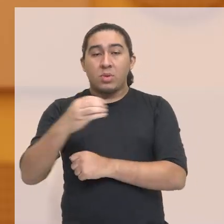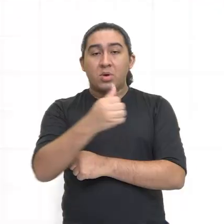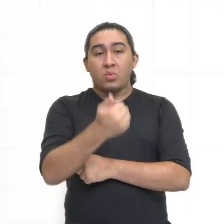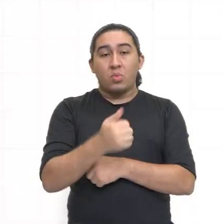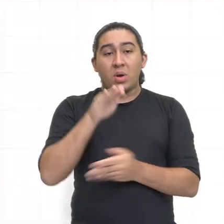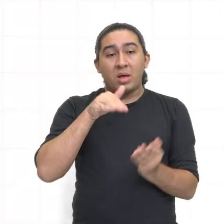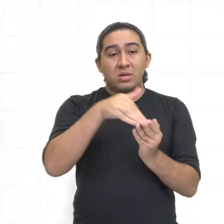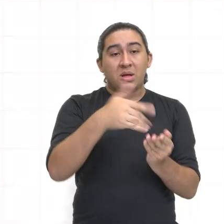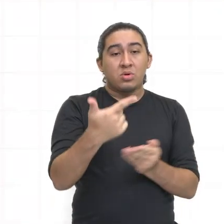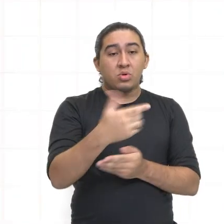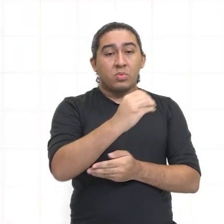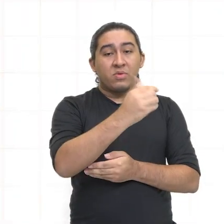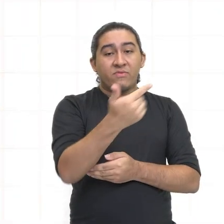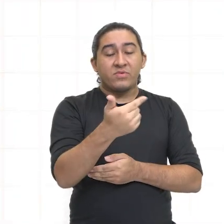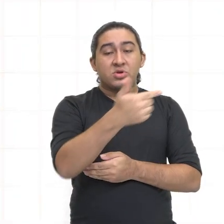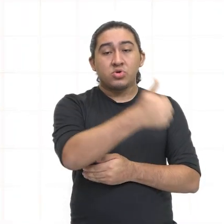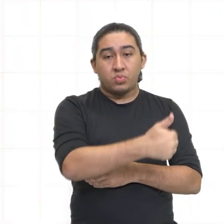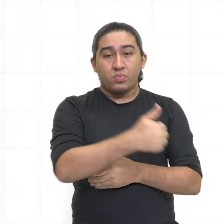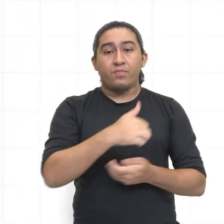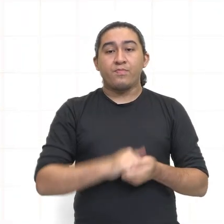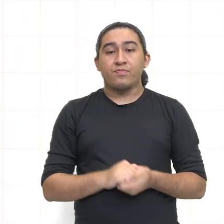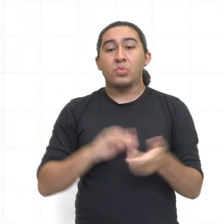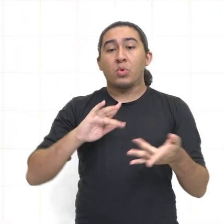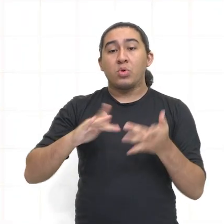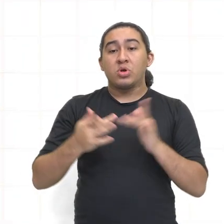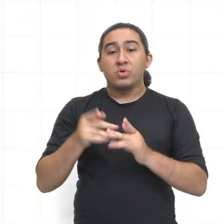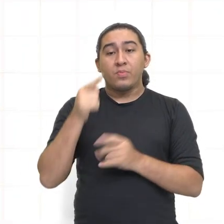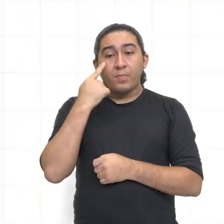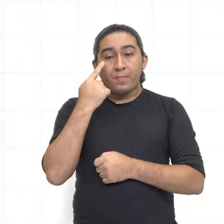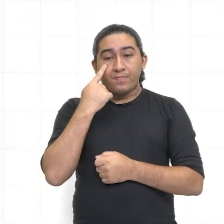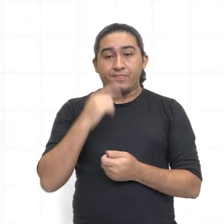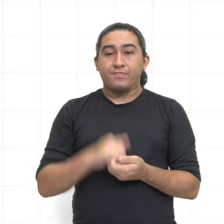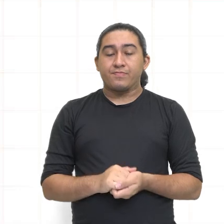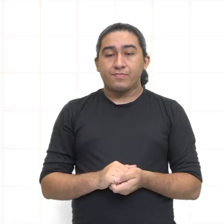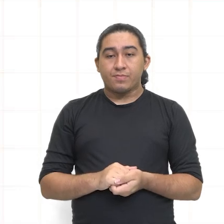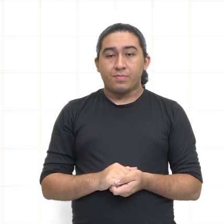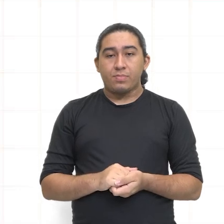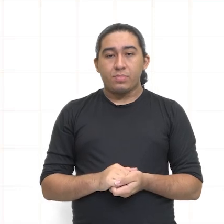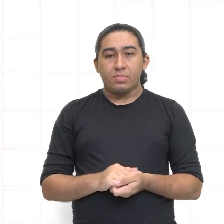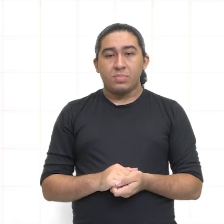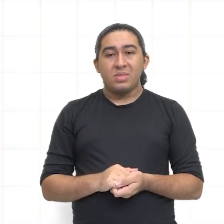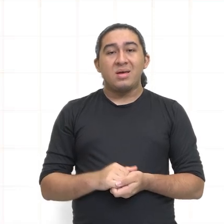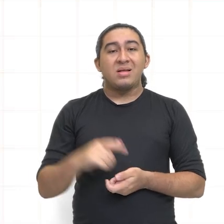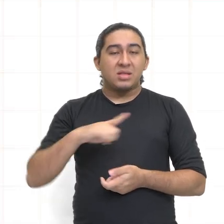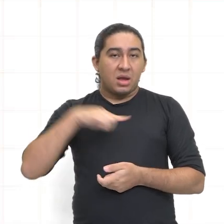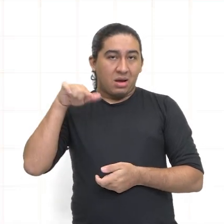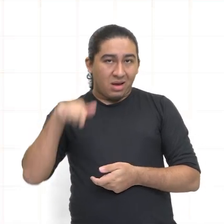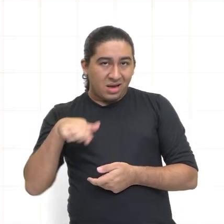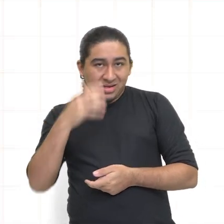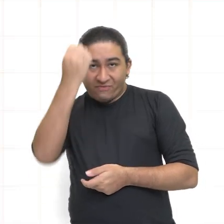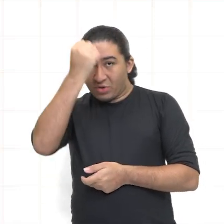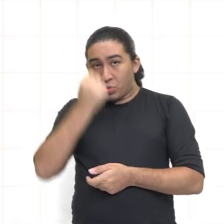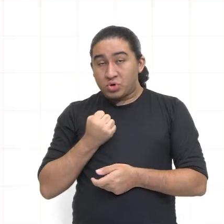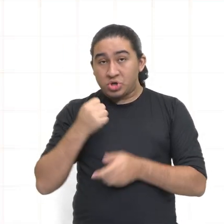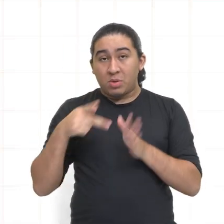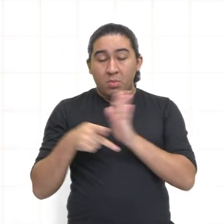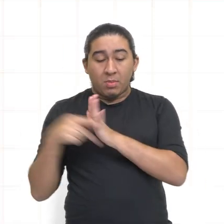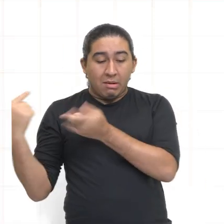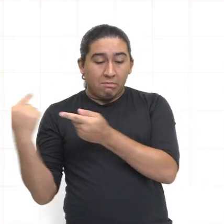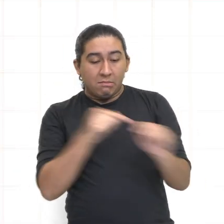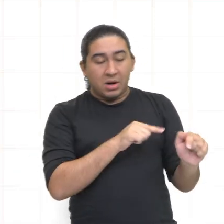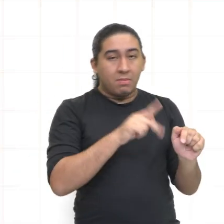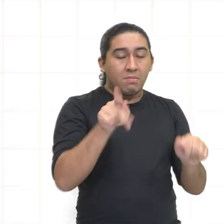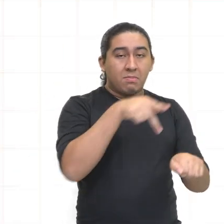e 2021. Vamos verificar qual foi o contexto. O contexto foram os ataques terroristas aos Estados